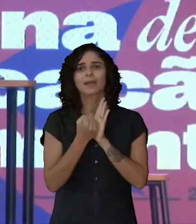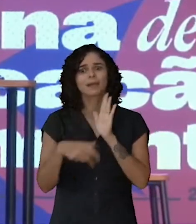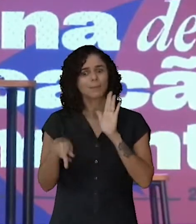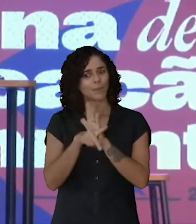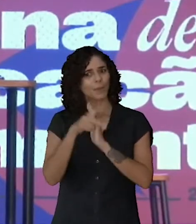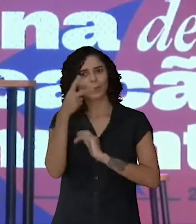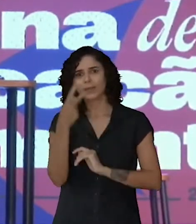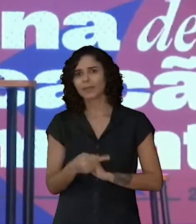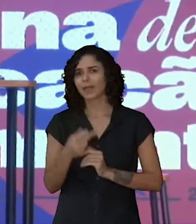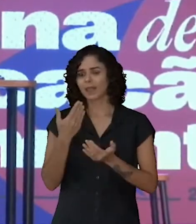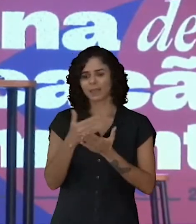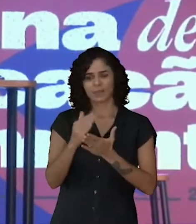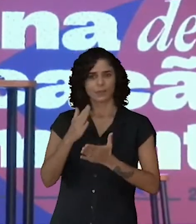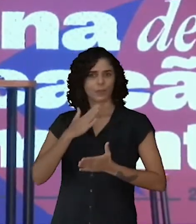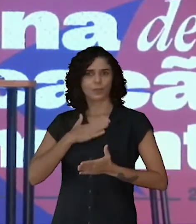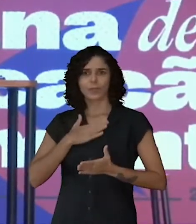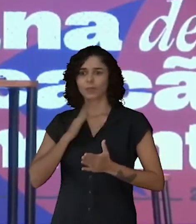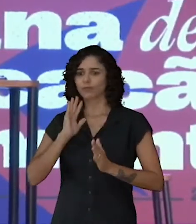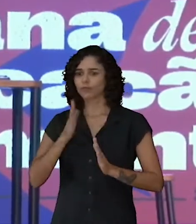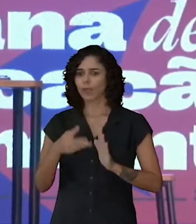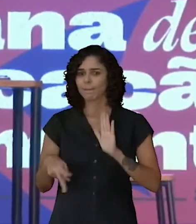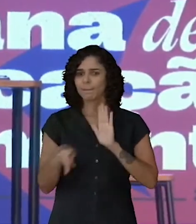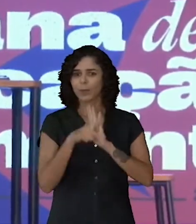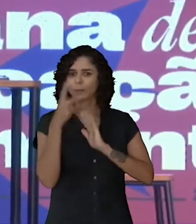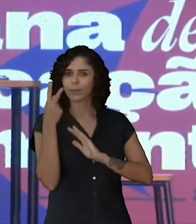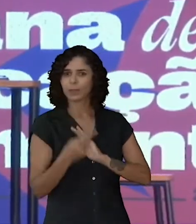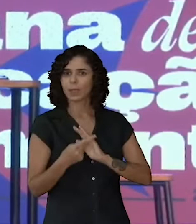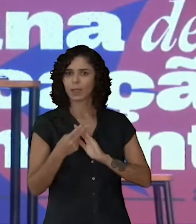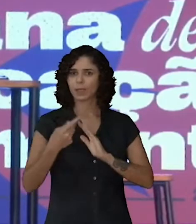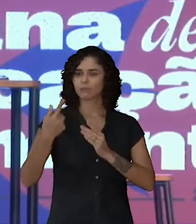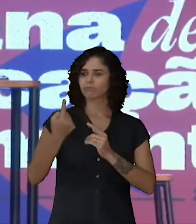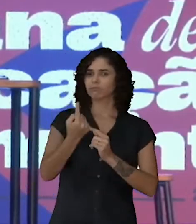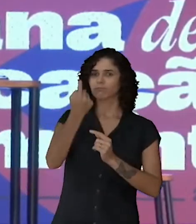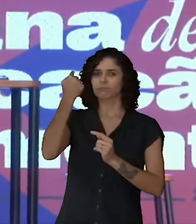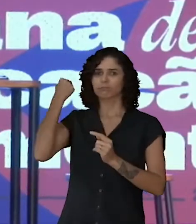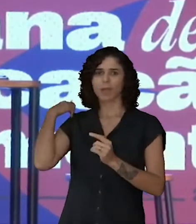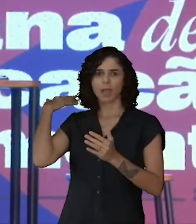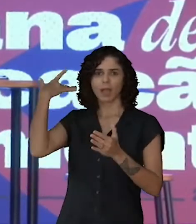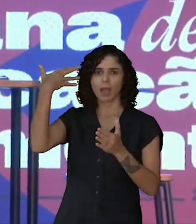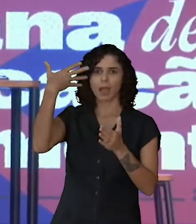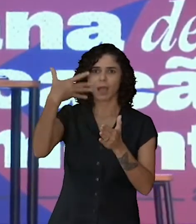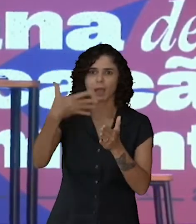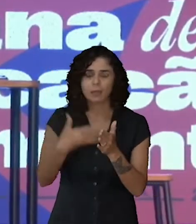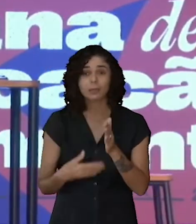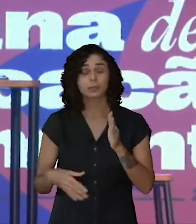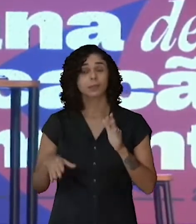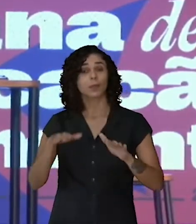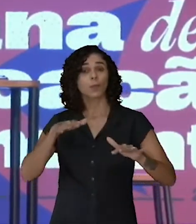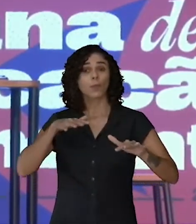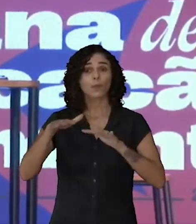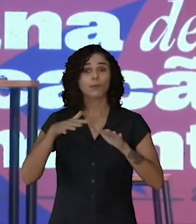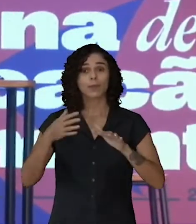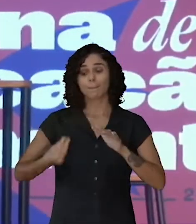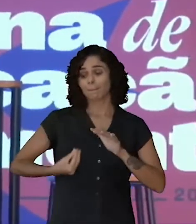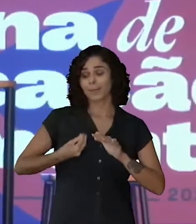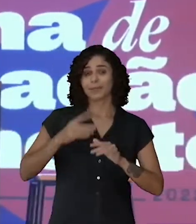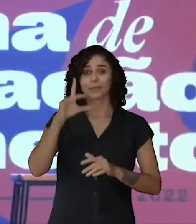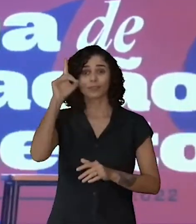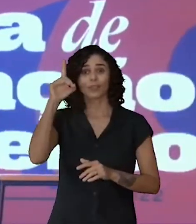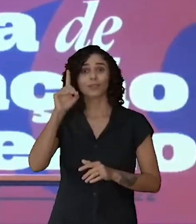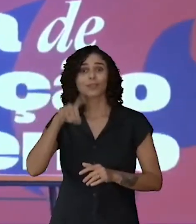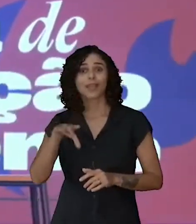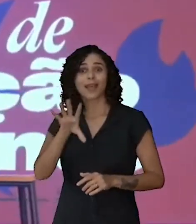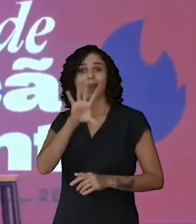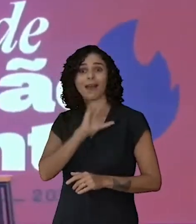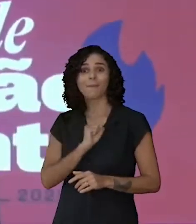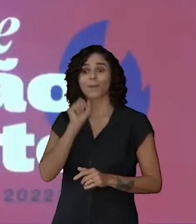ver comigo, que já era marca nessa igreja, da presença de Deus, do mover de Deus, que é um amor pelos perdidos